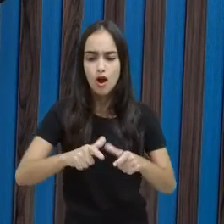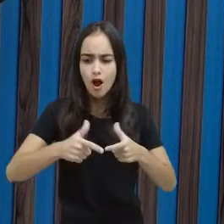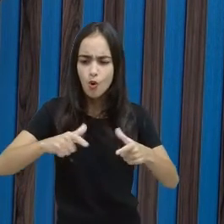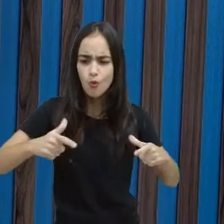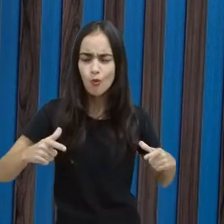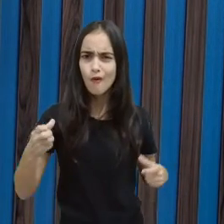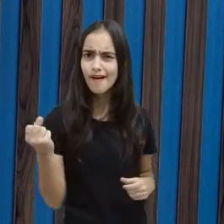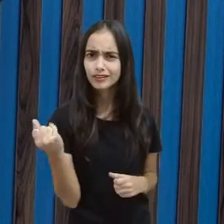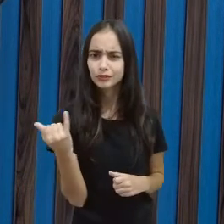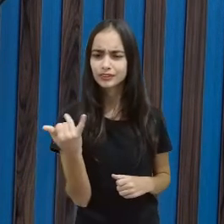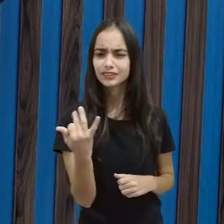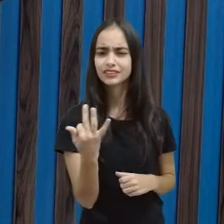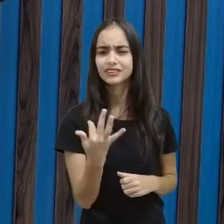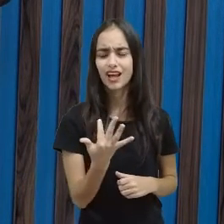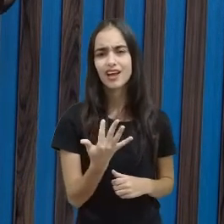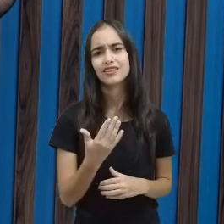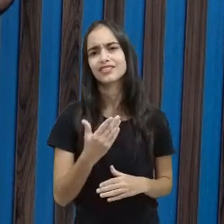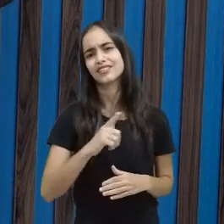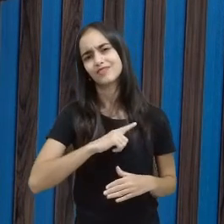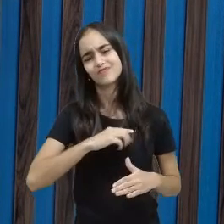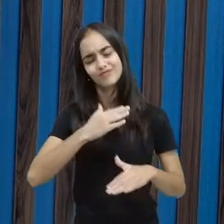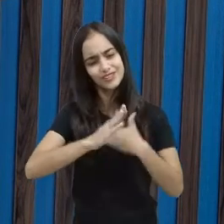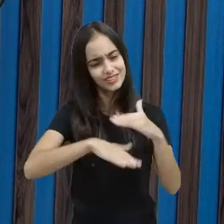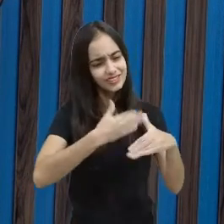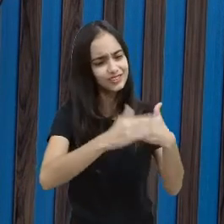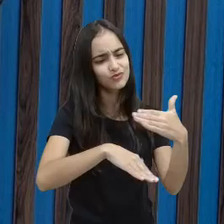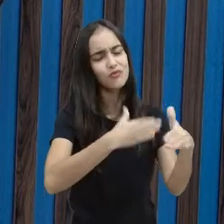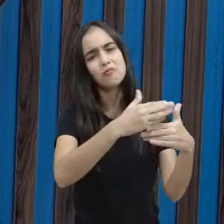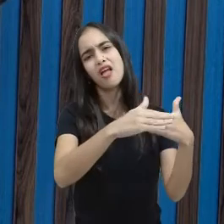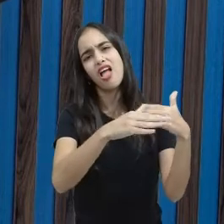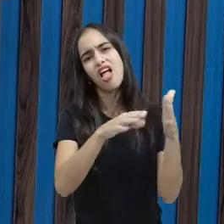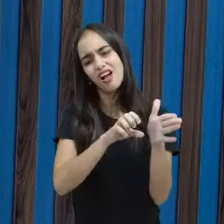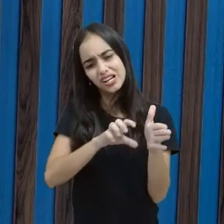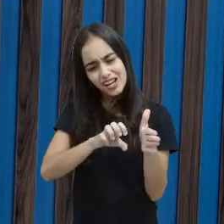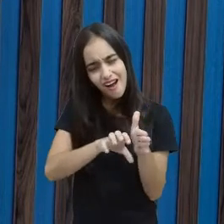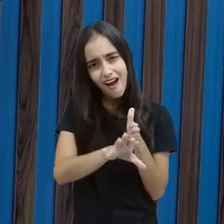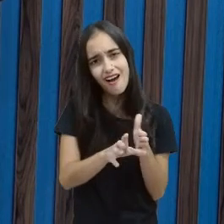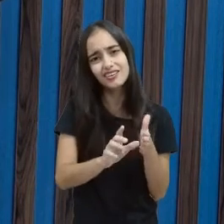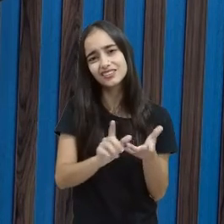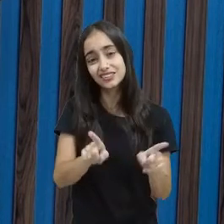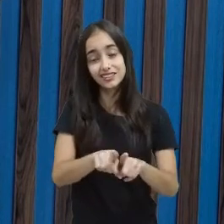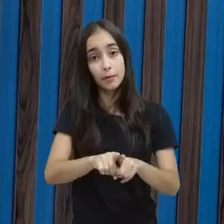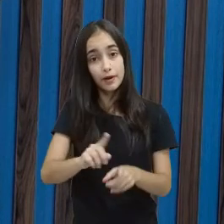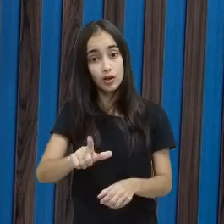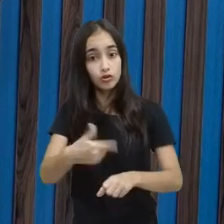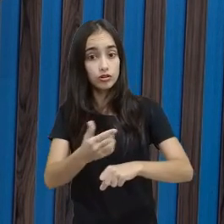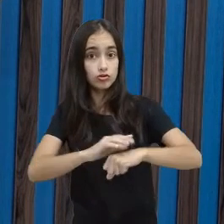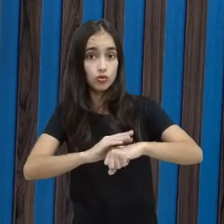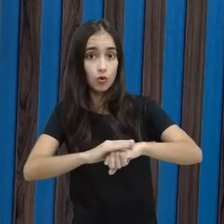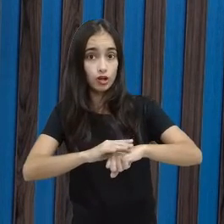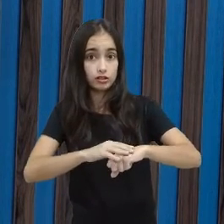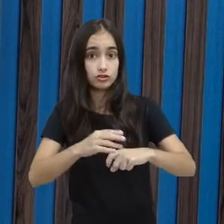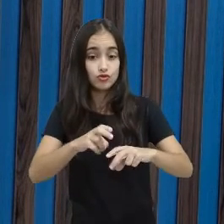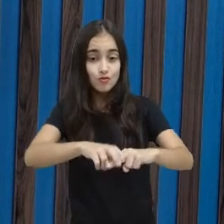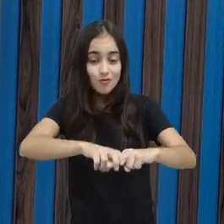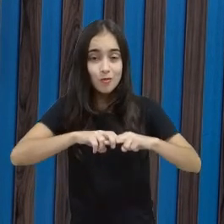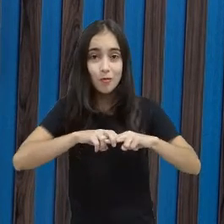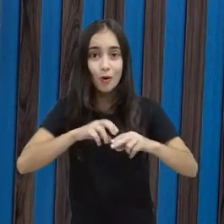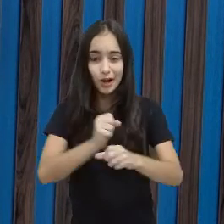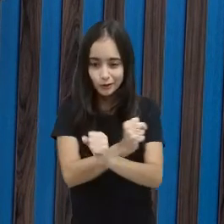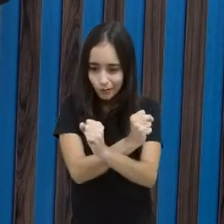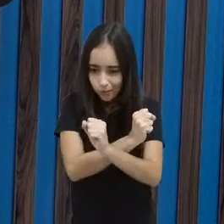pessoas que foram desenvolvendo câncer, né, desenvolvendo outras doenças em decorrência, né, da